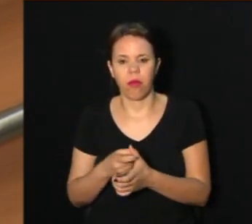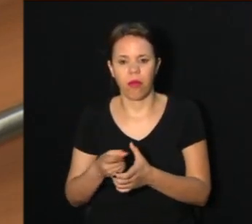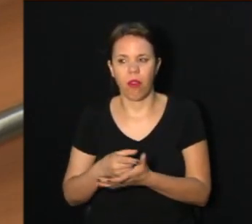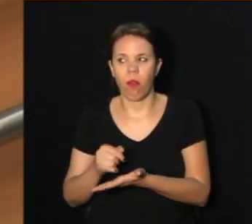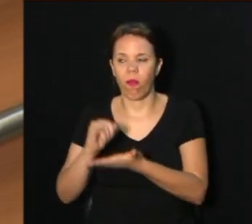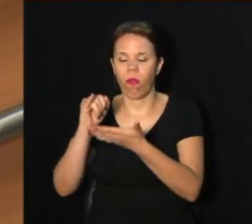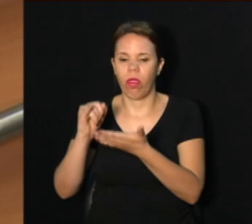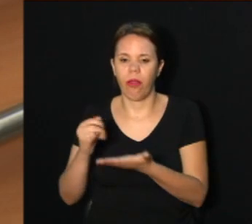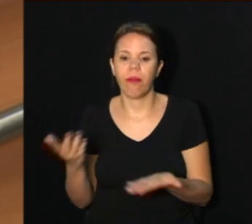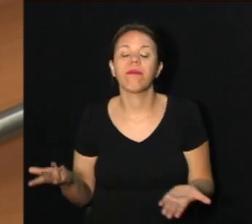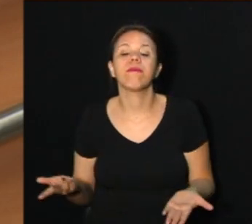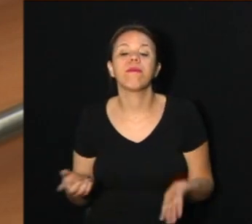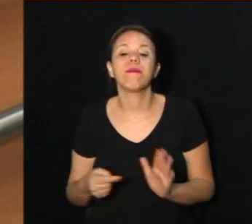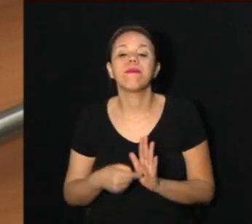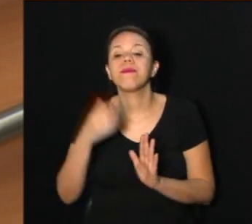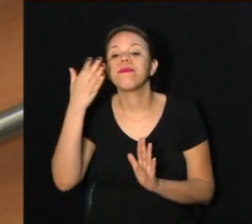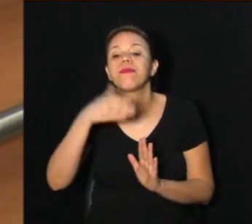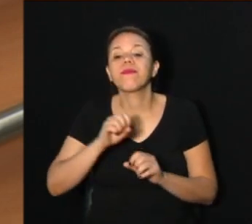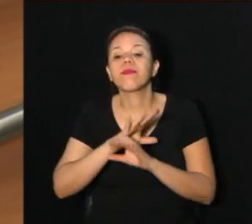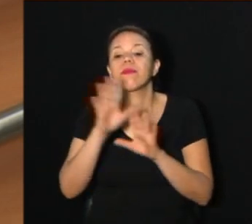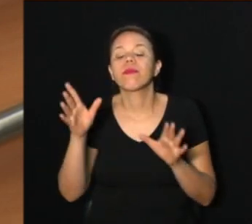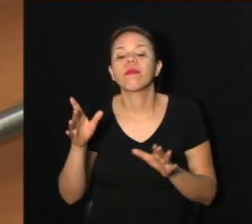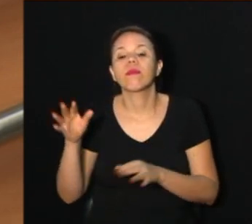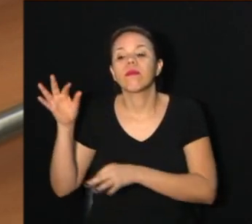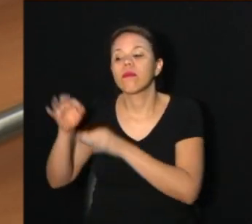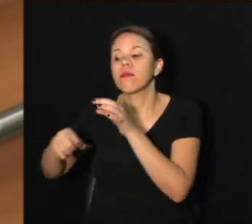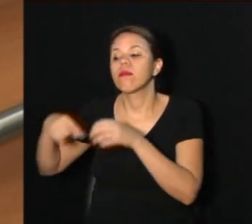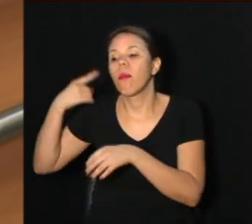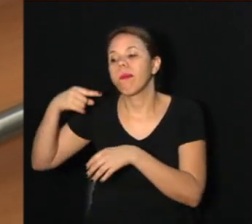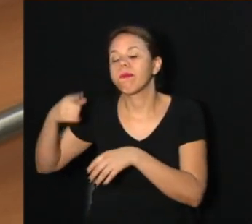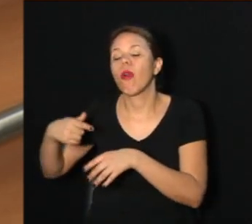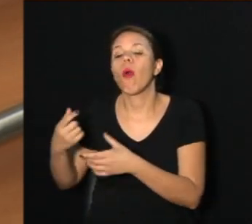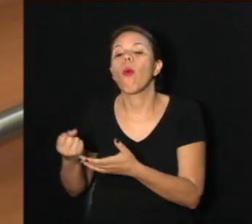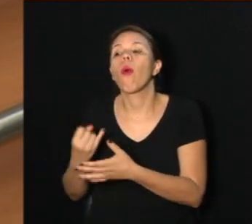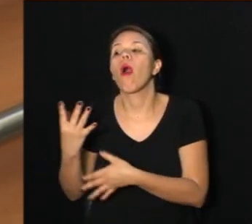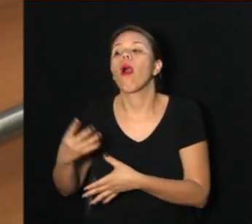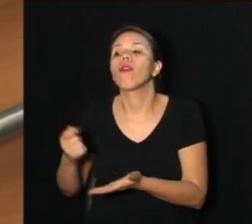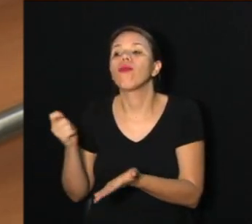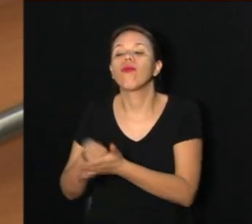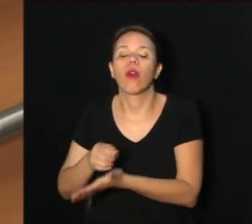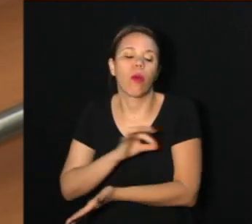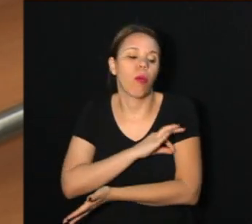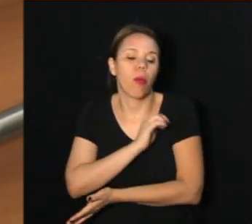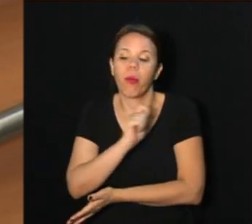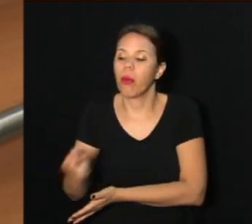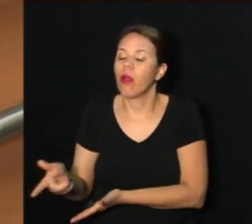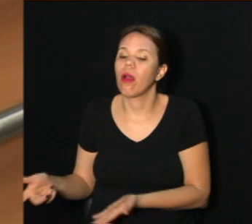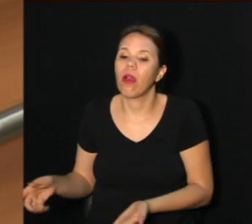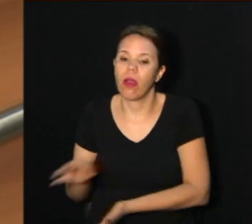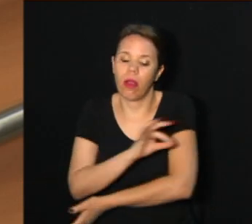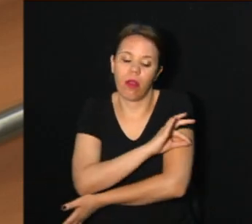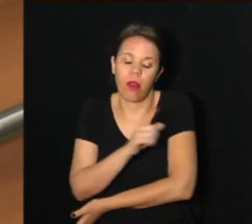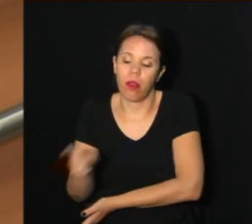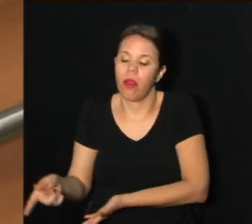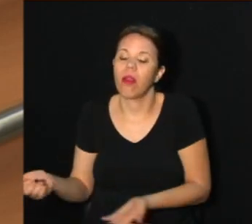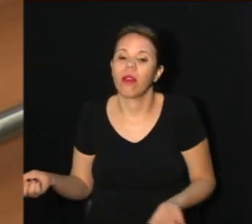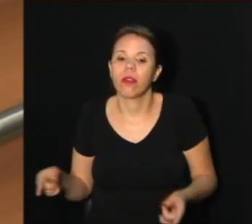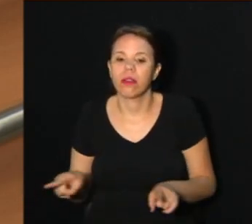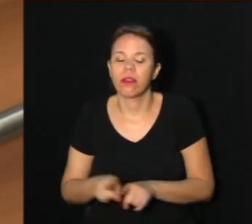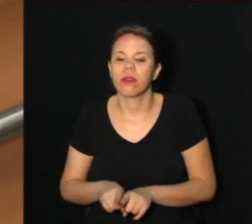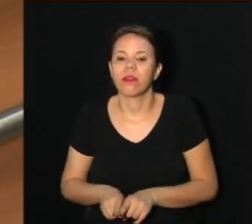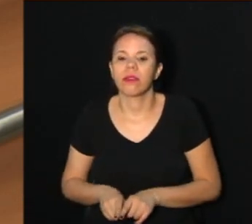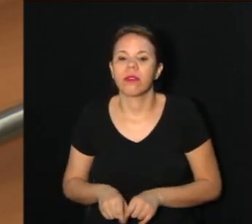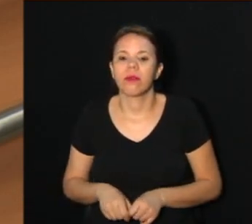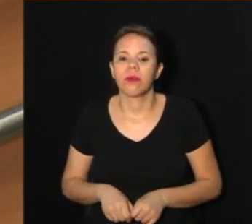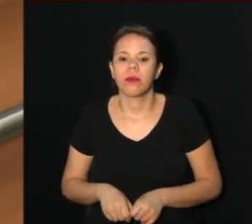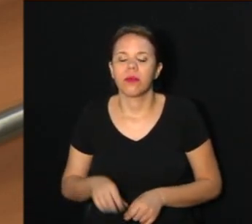questão do custo dessa Procuradoria-Geral, quanto vai custar os cofres públicos, e segundo, em relação à sucumbência, eu acredito